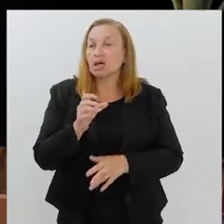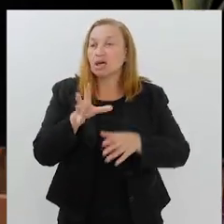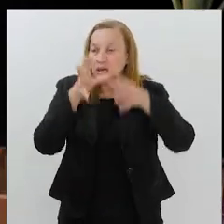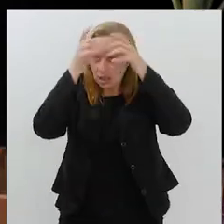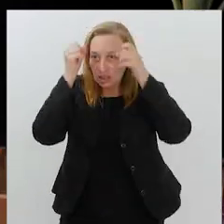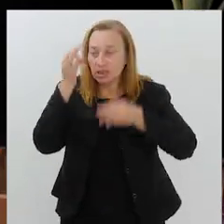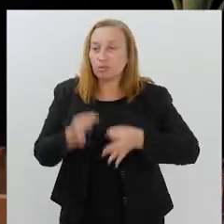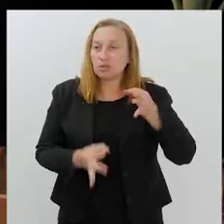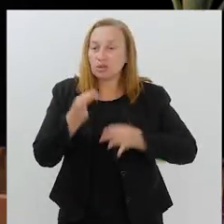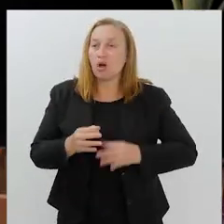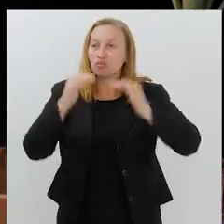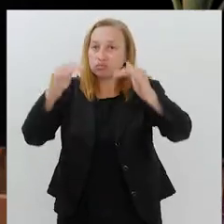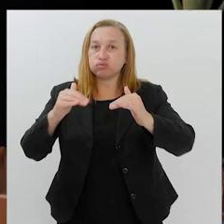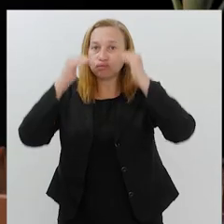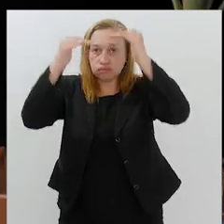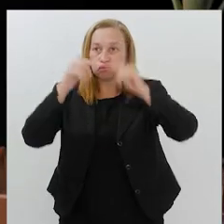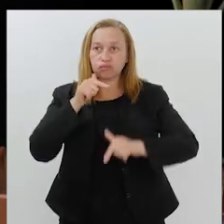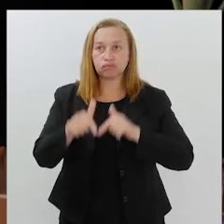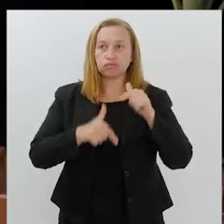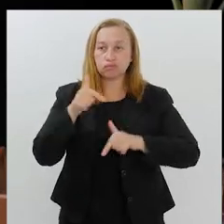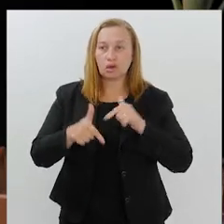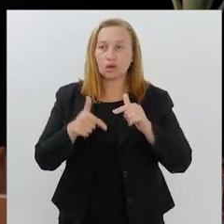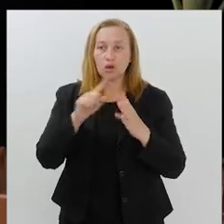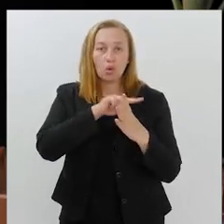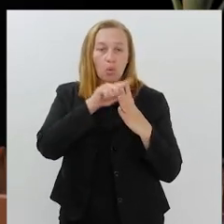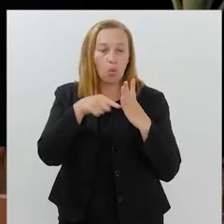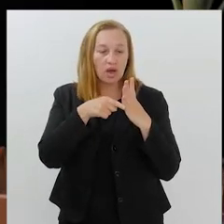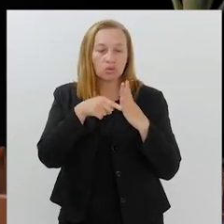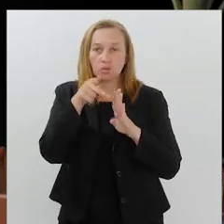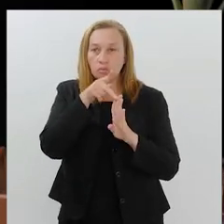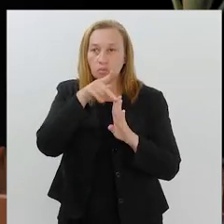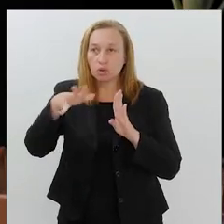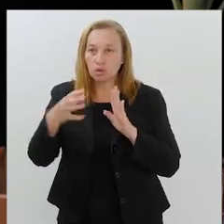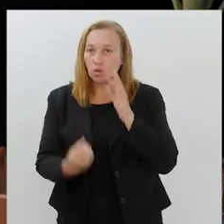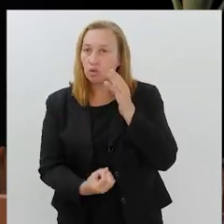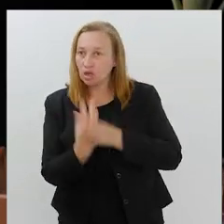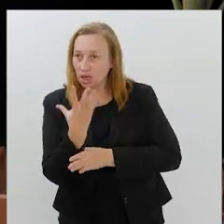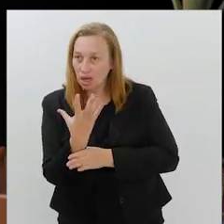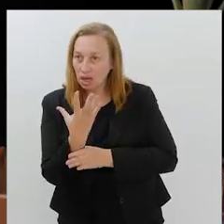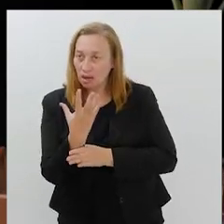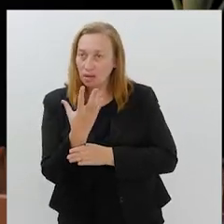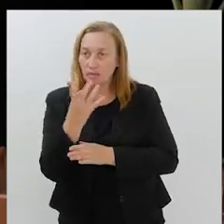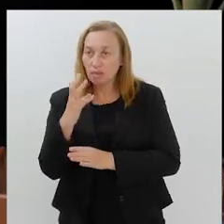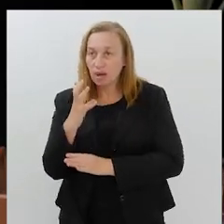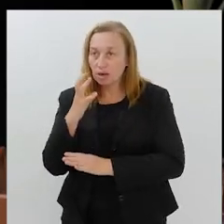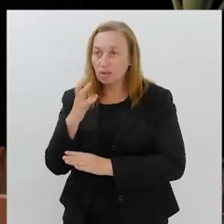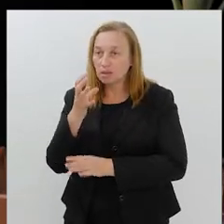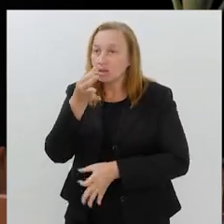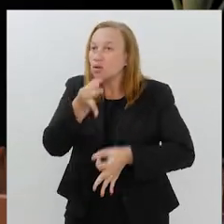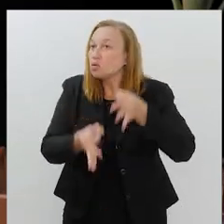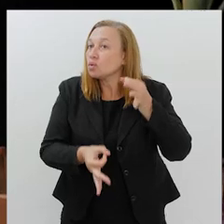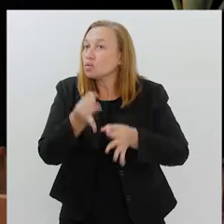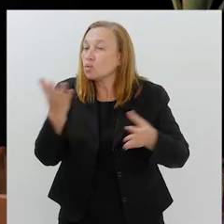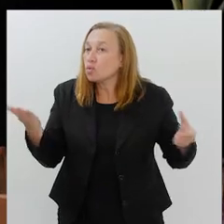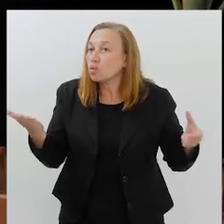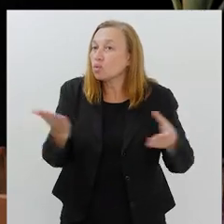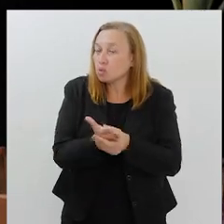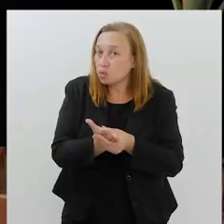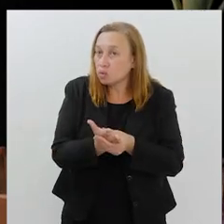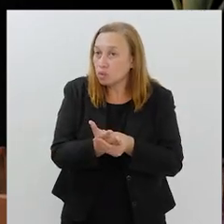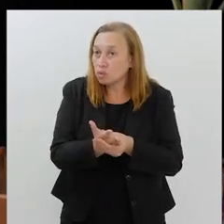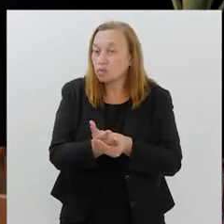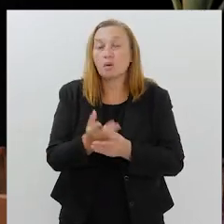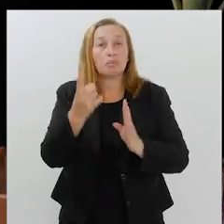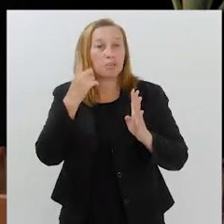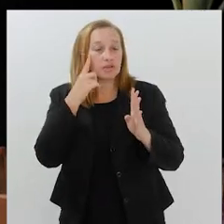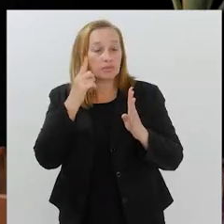Tribunal Superior do Trabalho Tribunal Superior do Trabalho criou quatro protocolos né para julgamentos sob